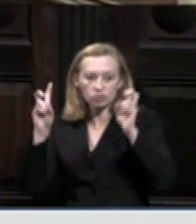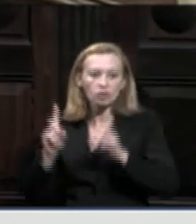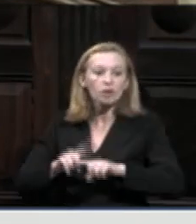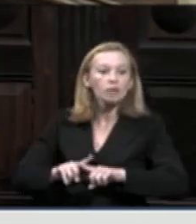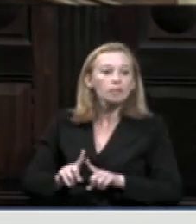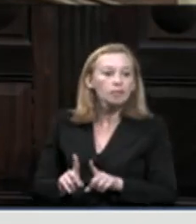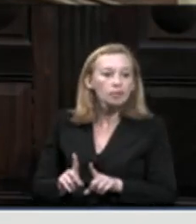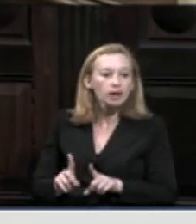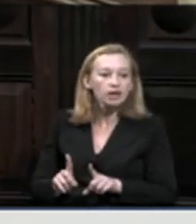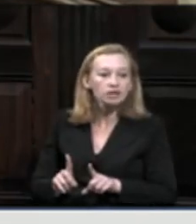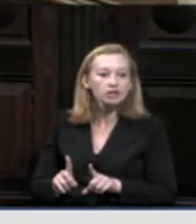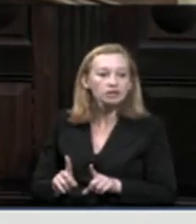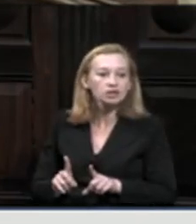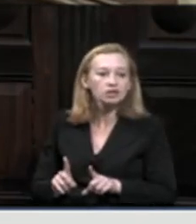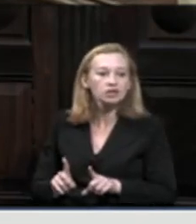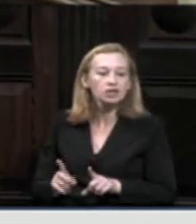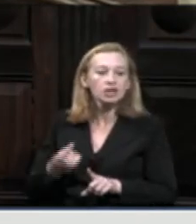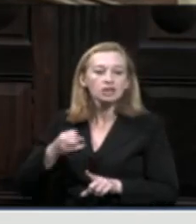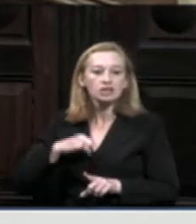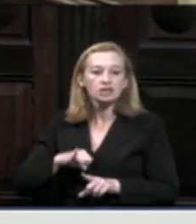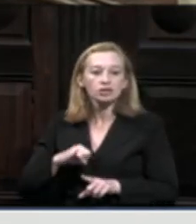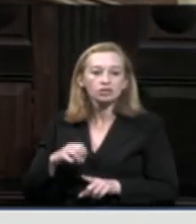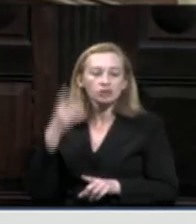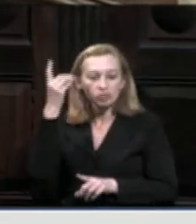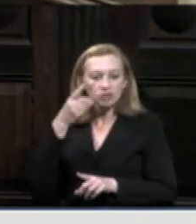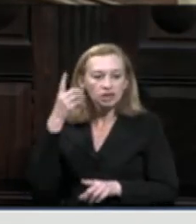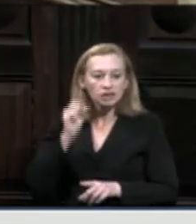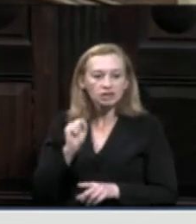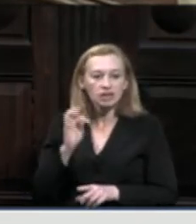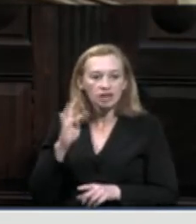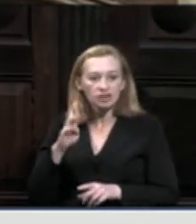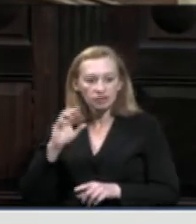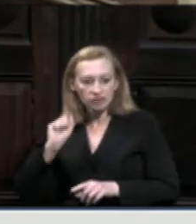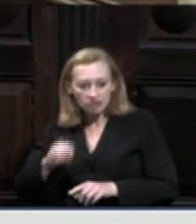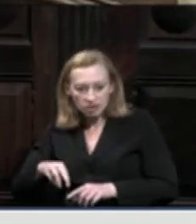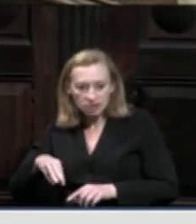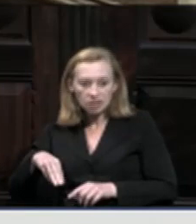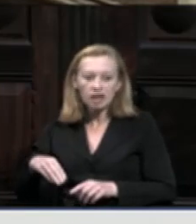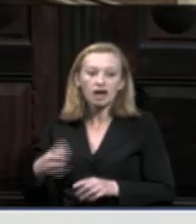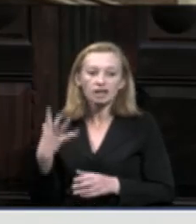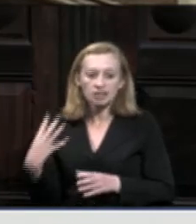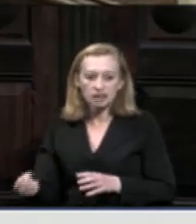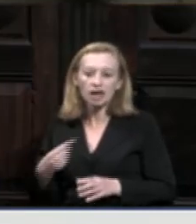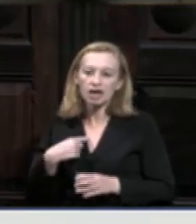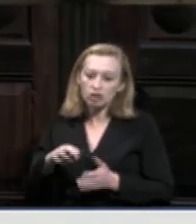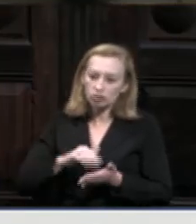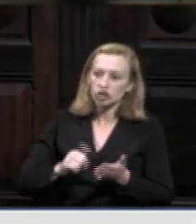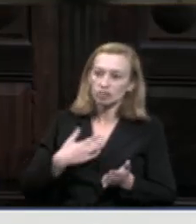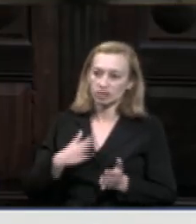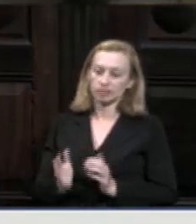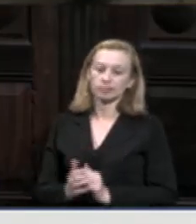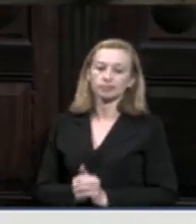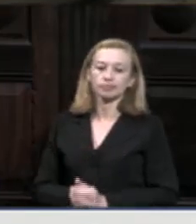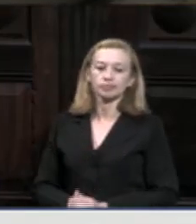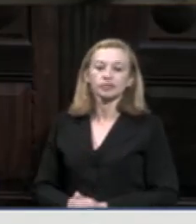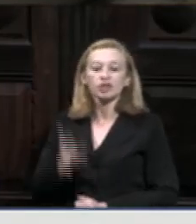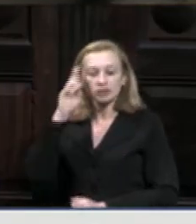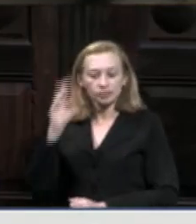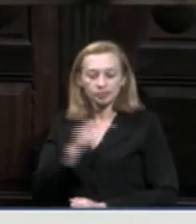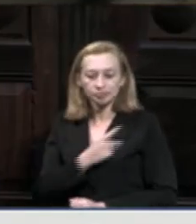não, se o deputado Serafini aceitar o acordo, eu de antemão retiro os 2 destaques que fiz. Senhor